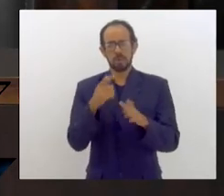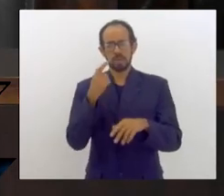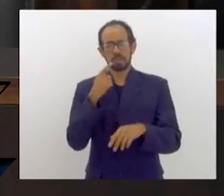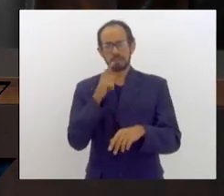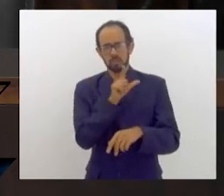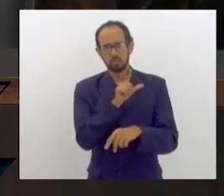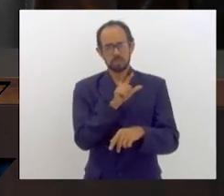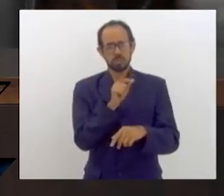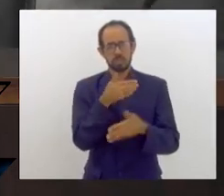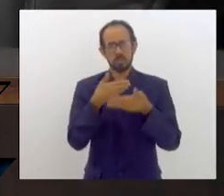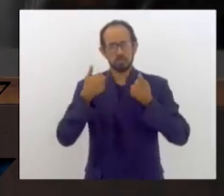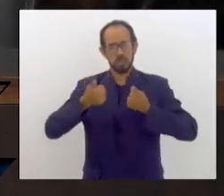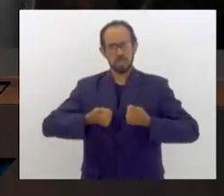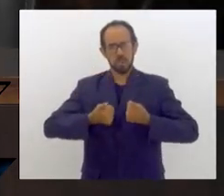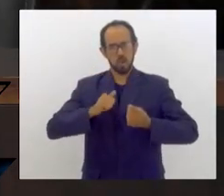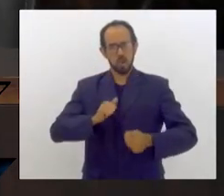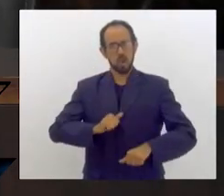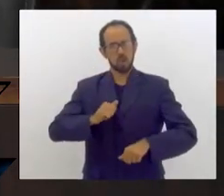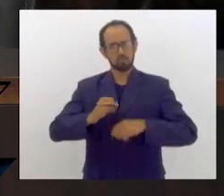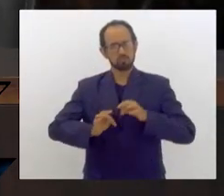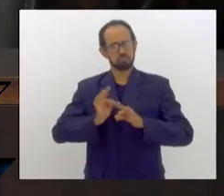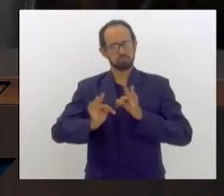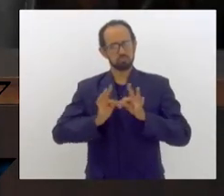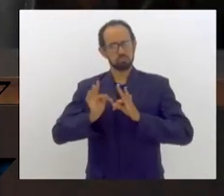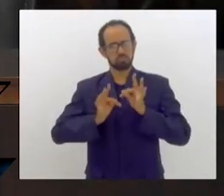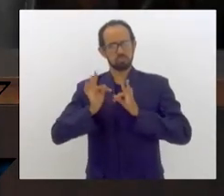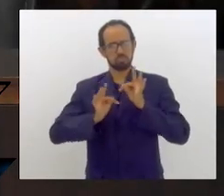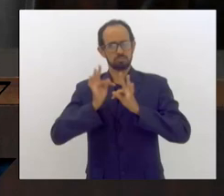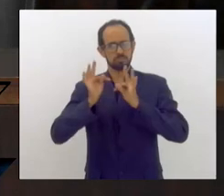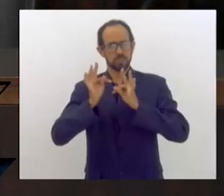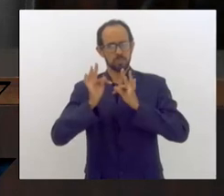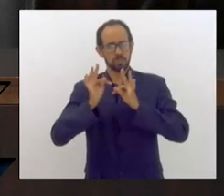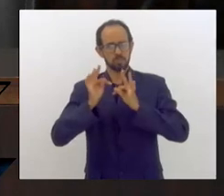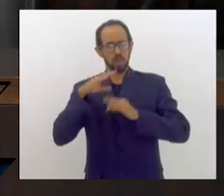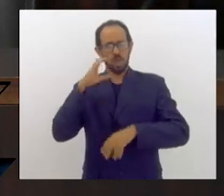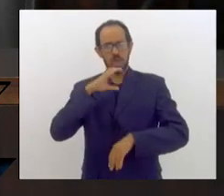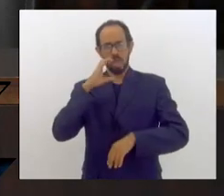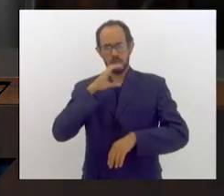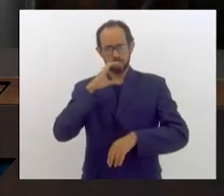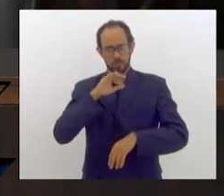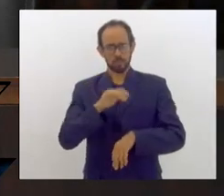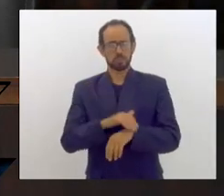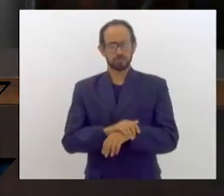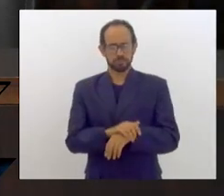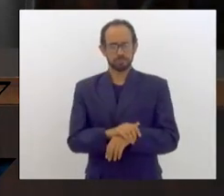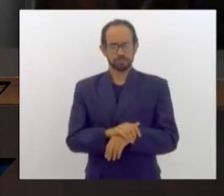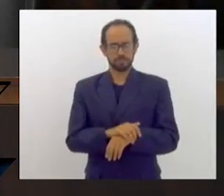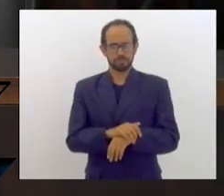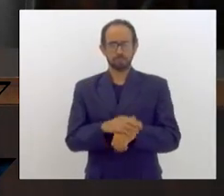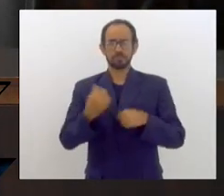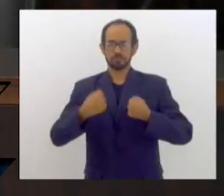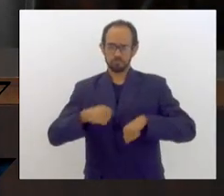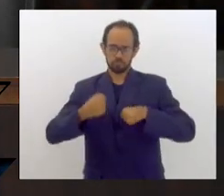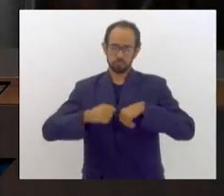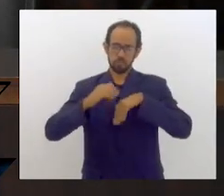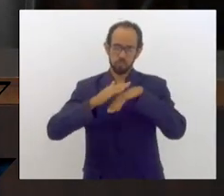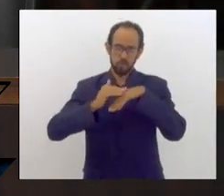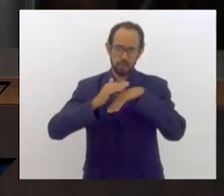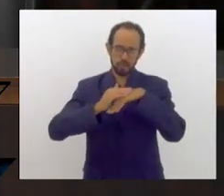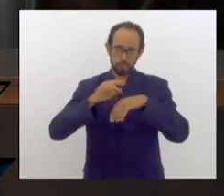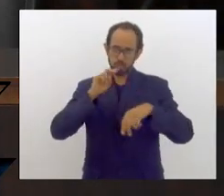sua recuperação, seja dada com maior celeridade. E a gente precisa ter um carinho, um olhar